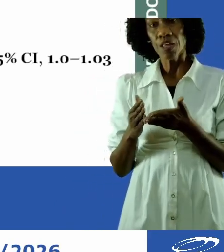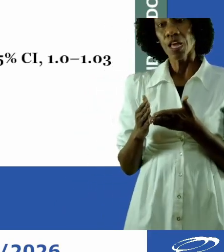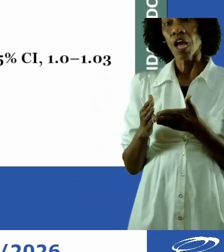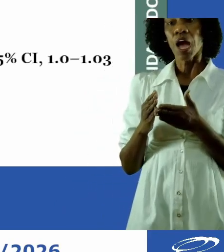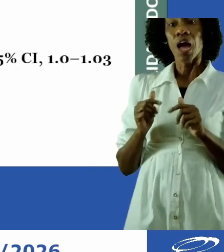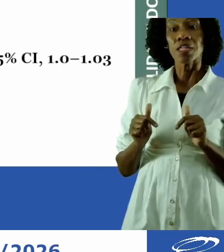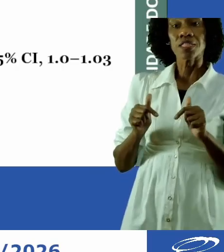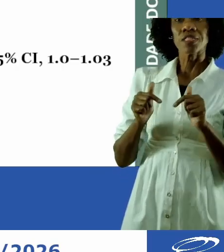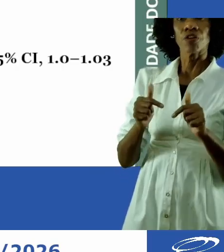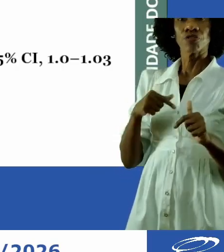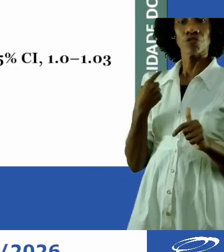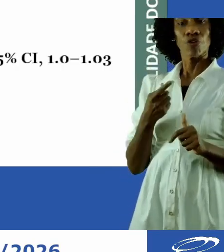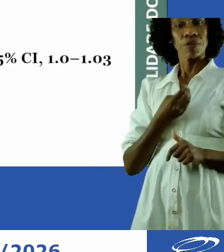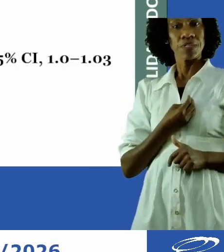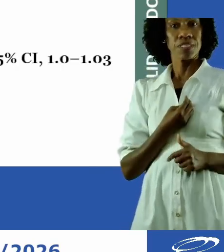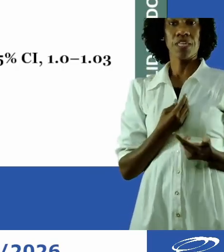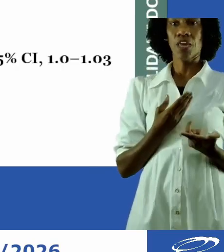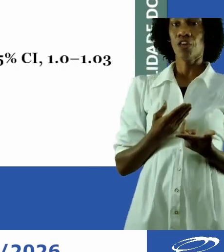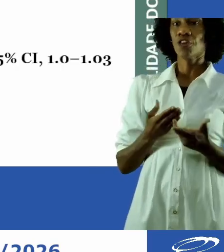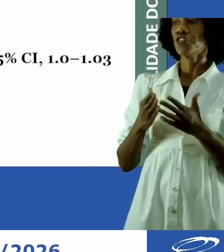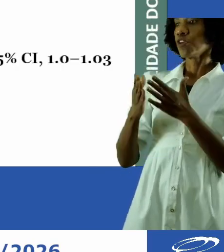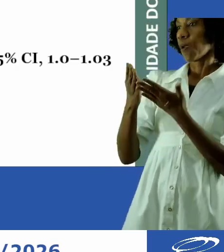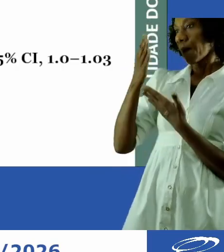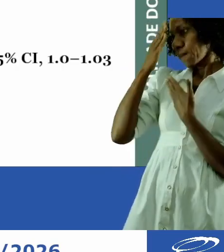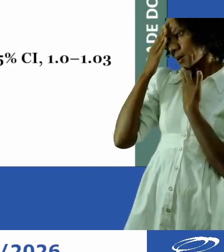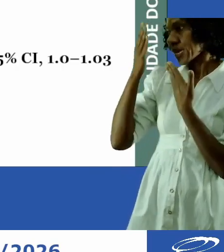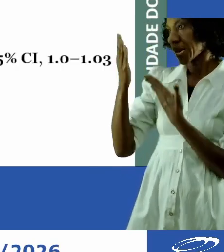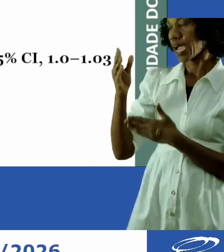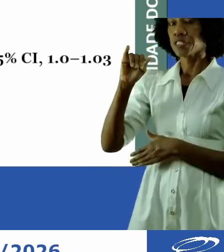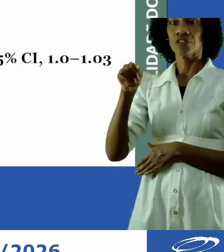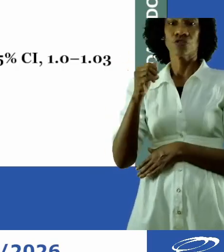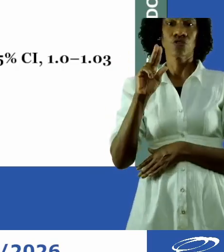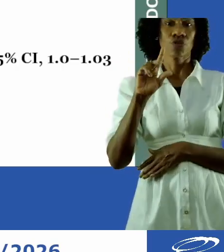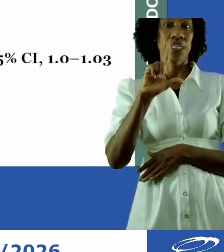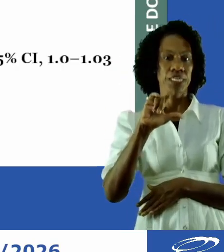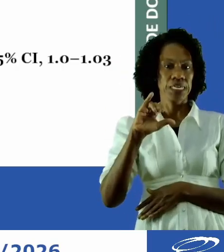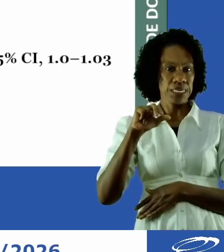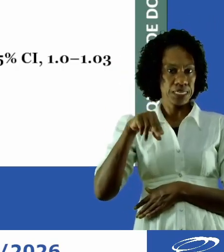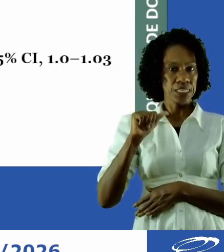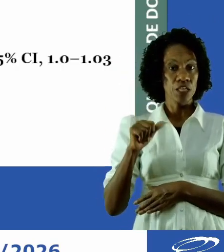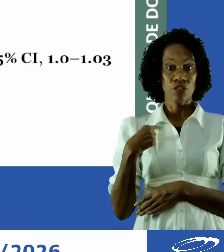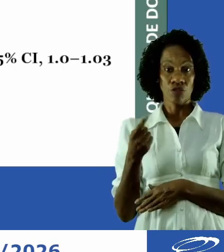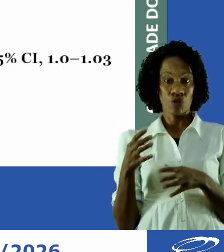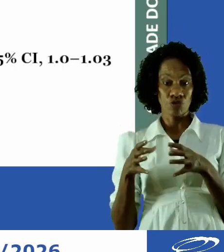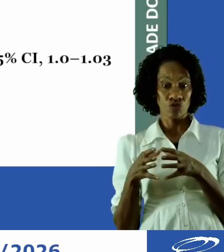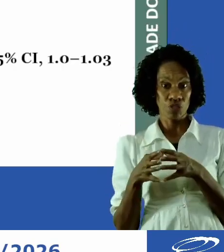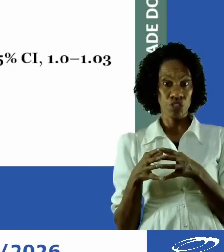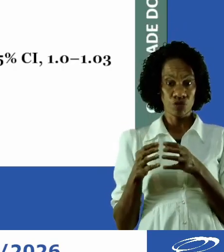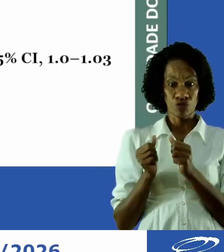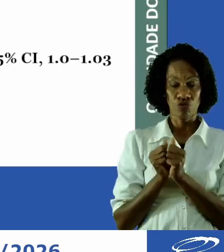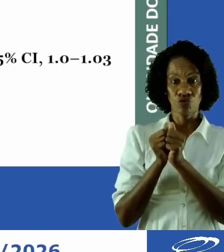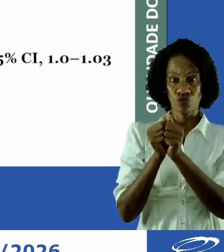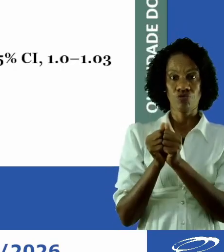estarmos presentes aqui, graças a Juliana Arruda de Matos, que nos colocou em conjunto nesse evento, deixa